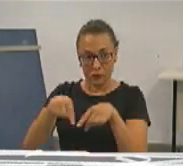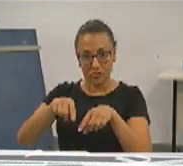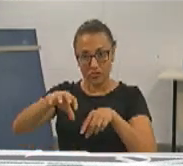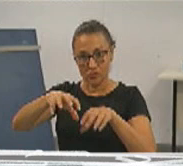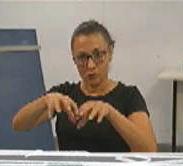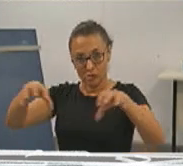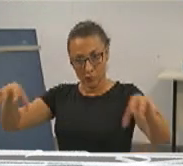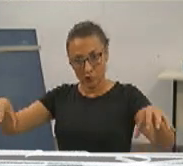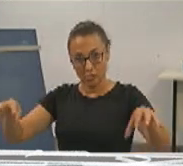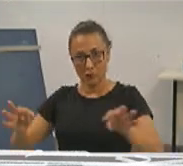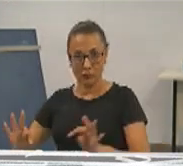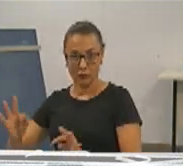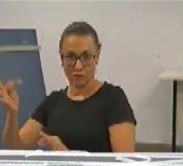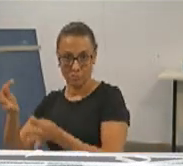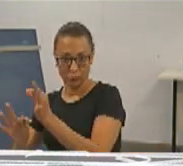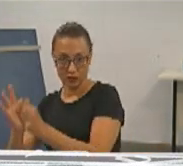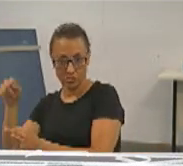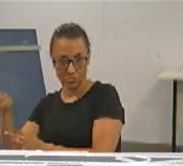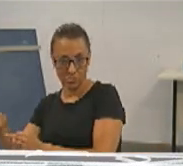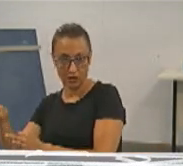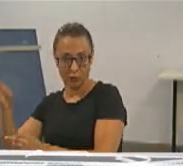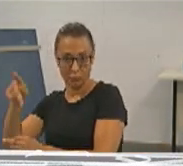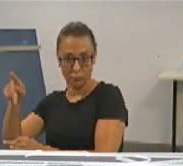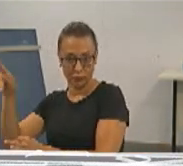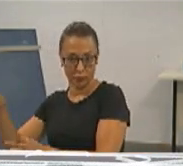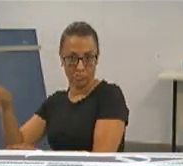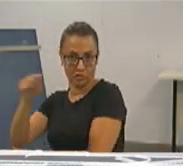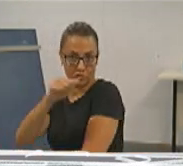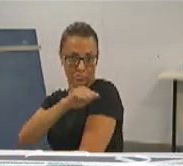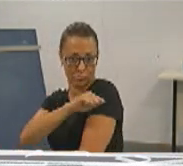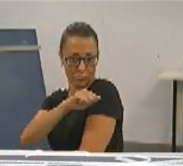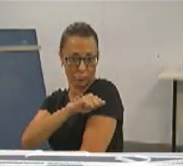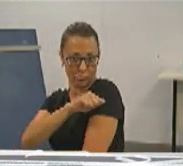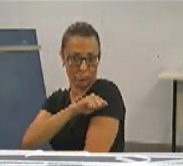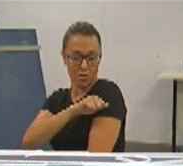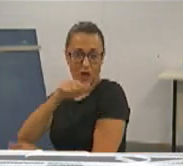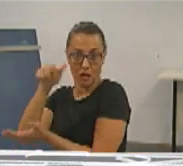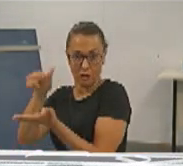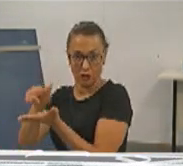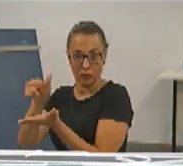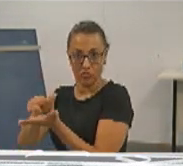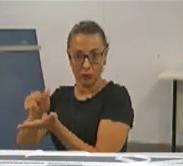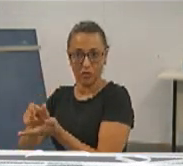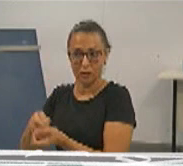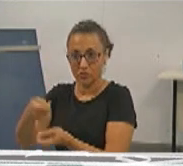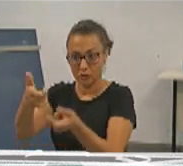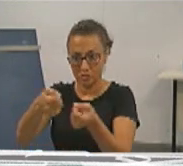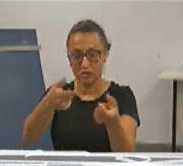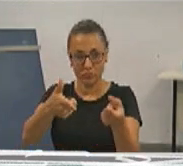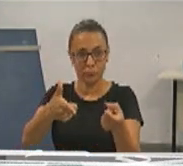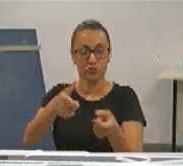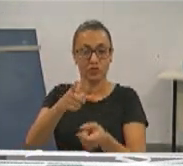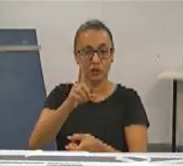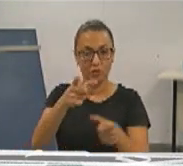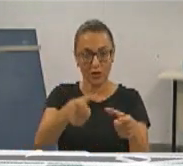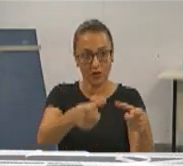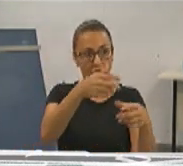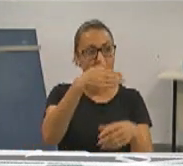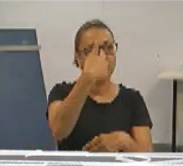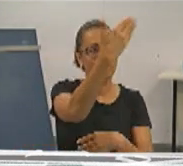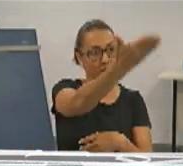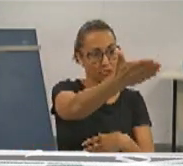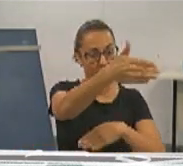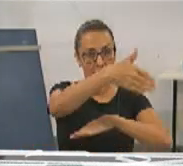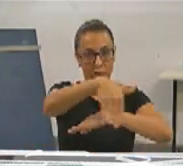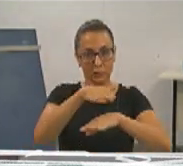entre técnicos, docentes e discentes, e as fichas estão à disposição de todos, localizadas à entrada do